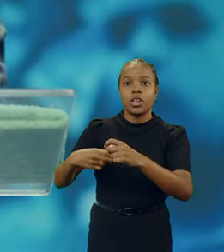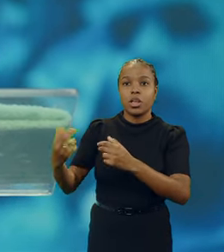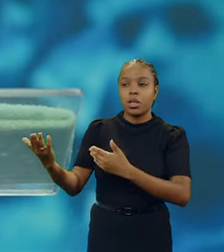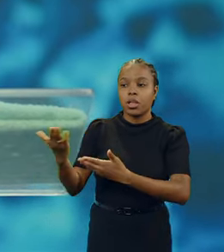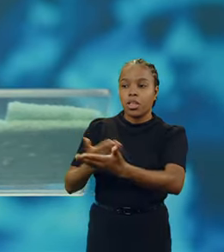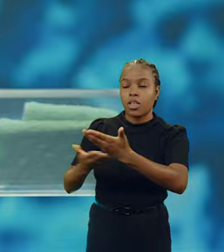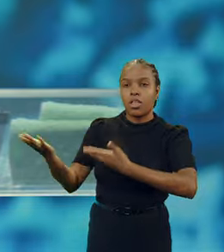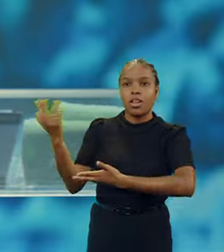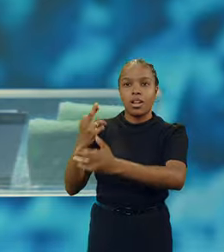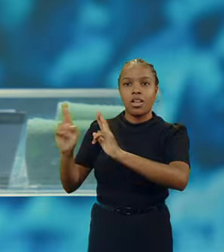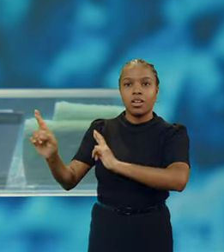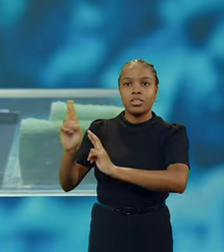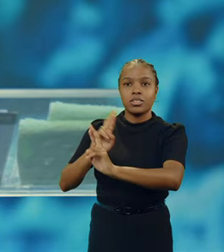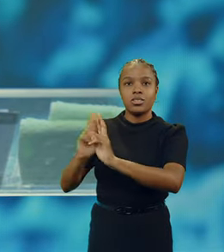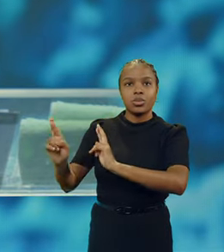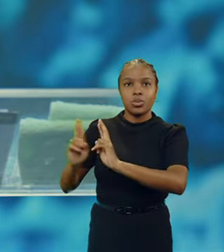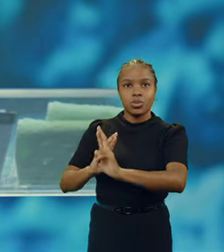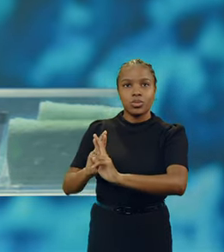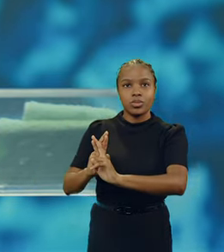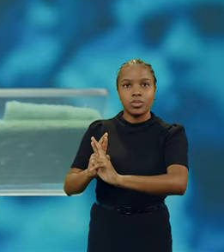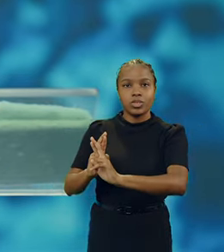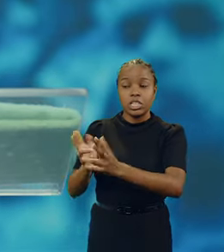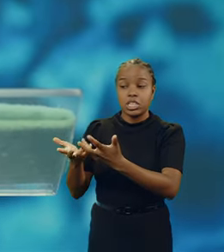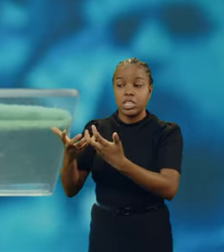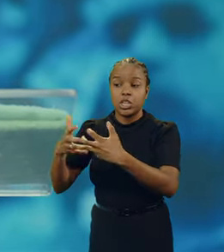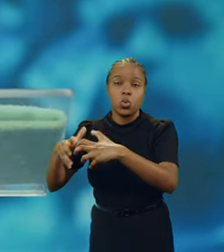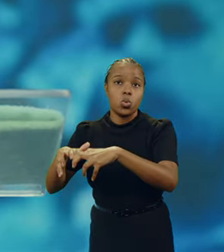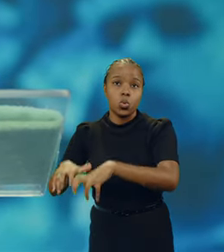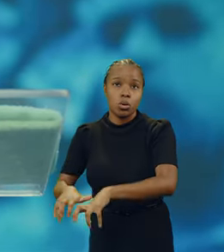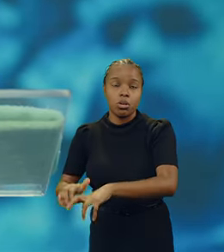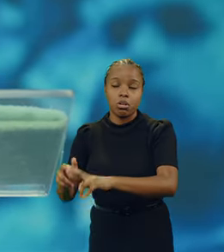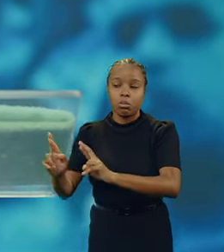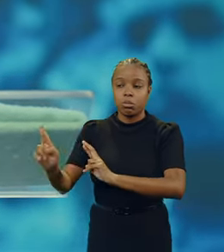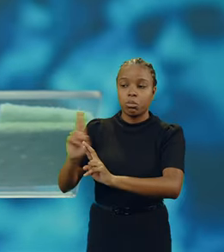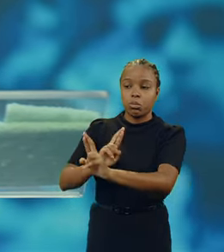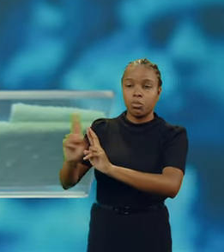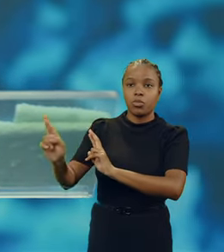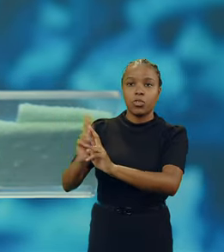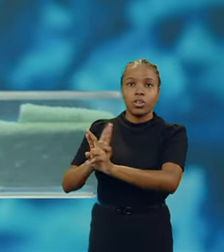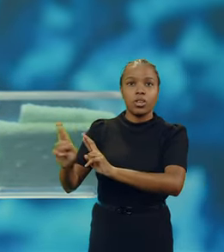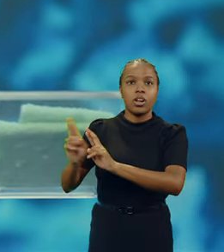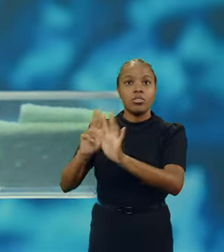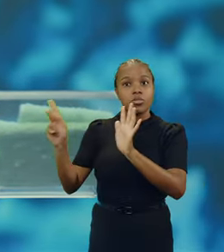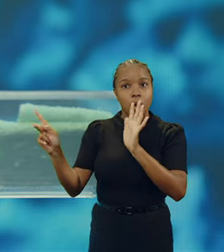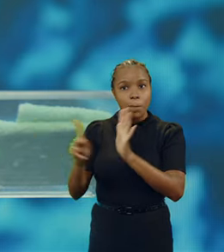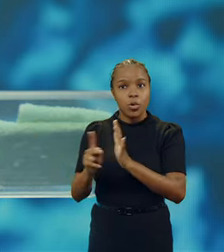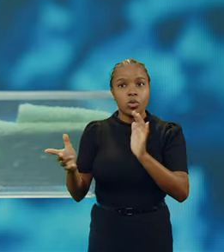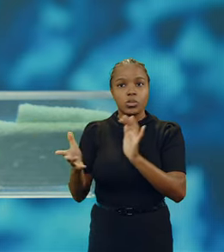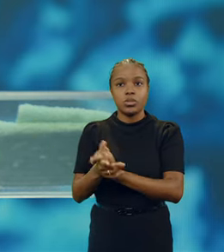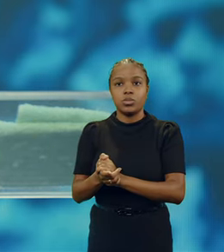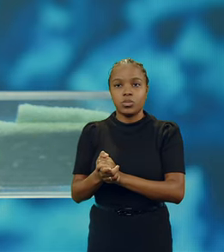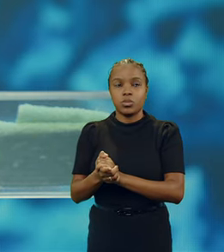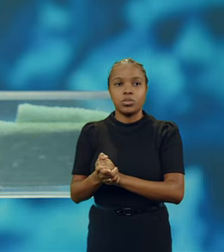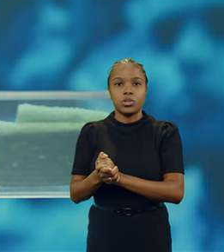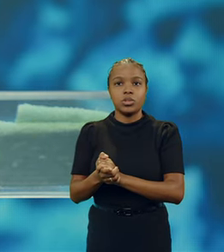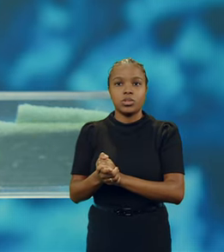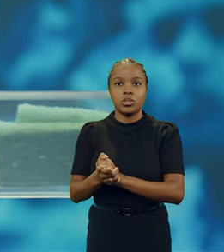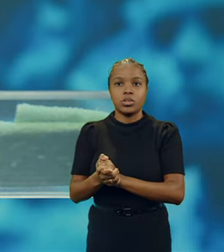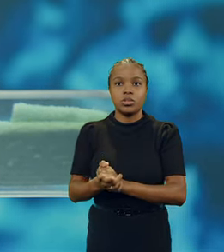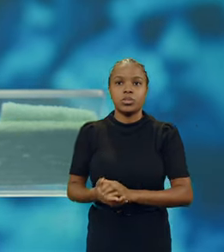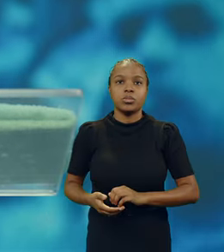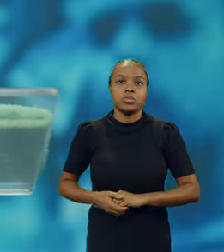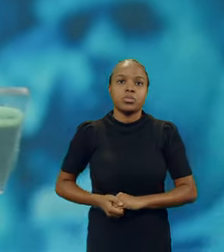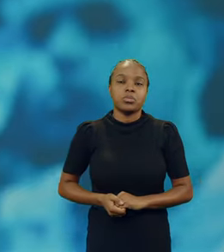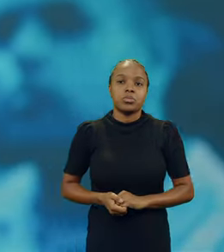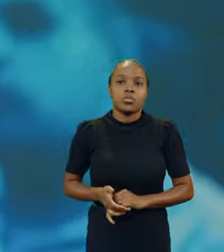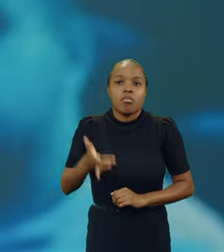Por uma razão, ele não quis se relacionar com Tamar. Por